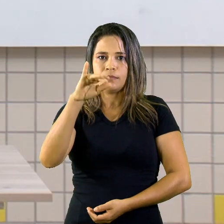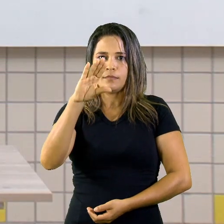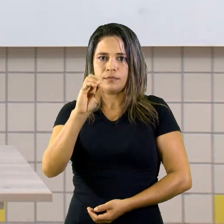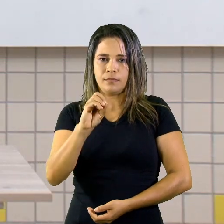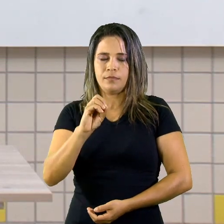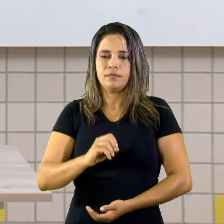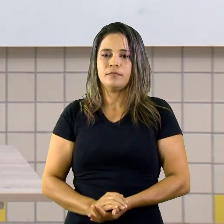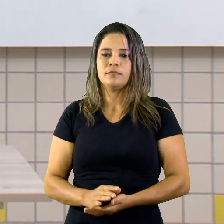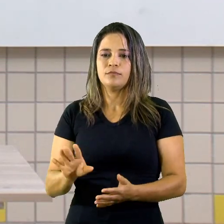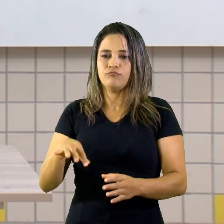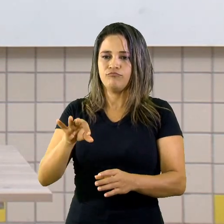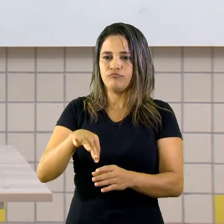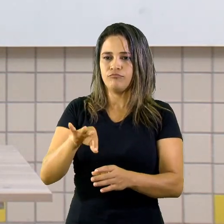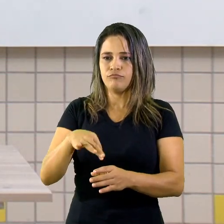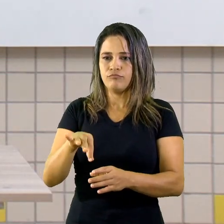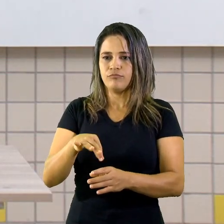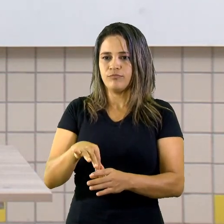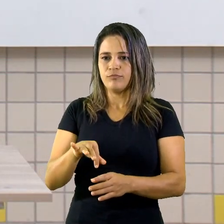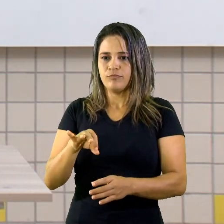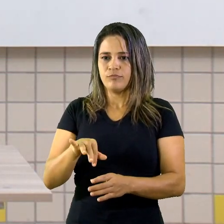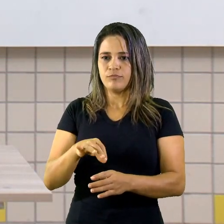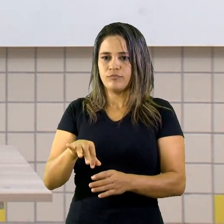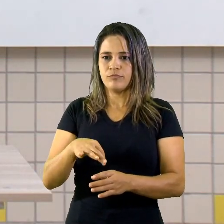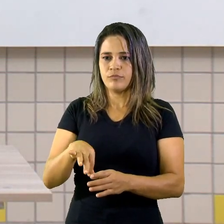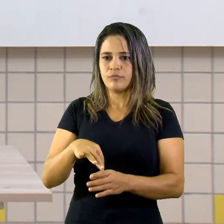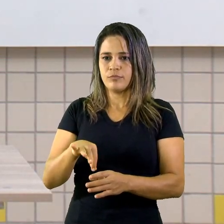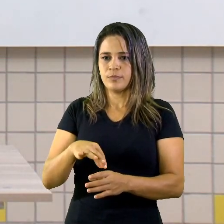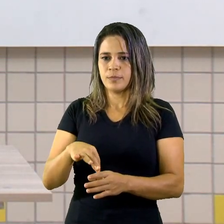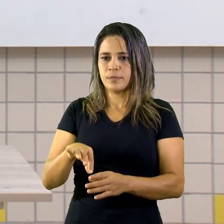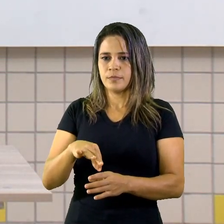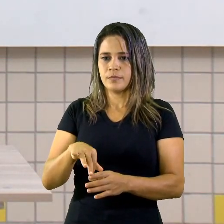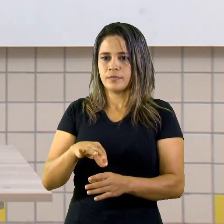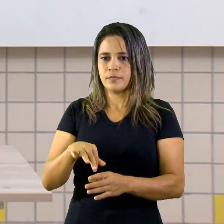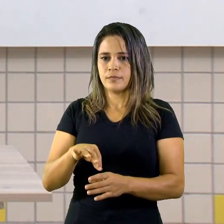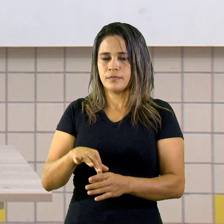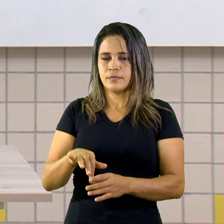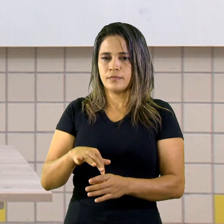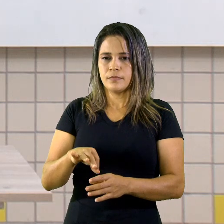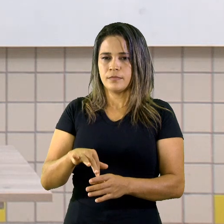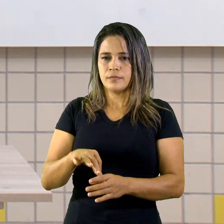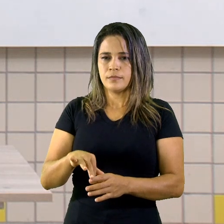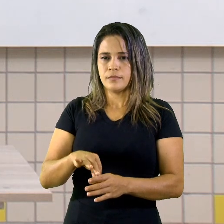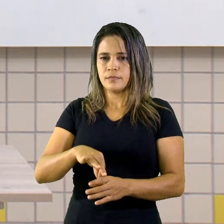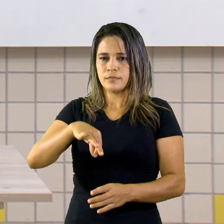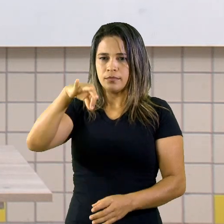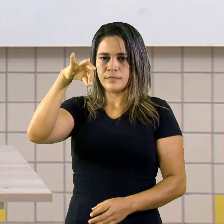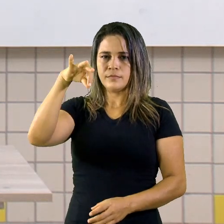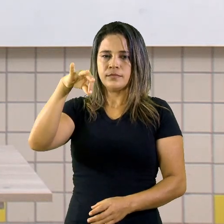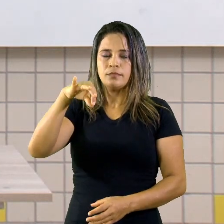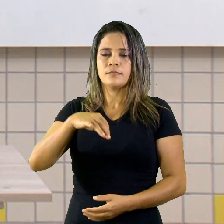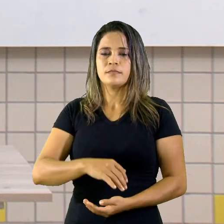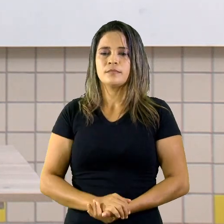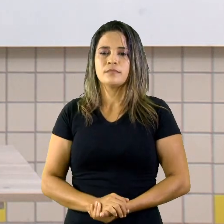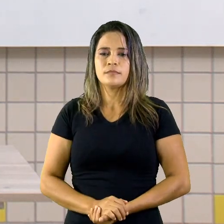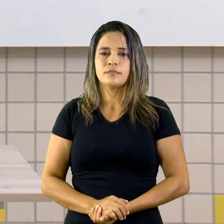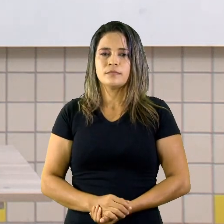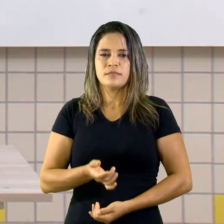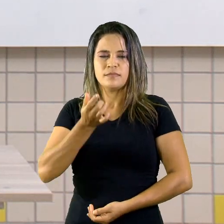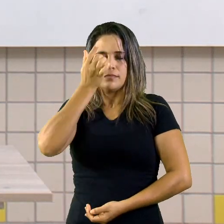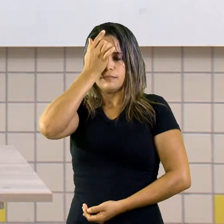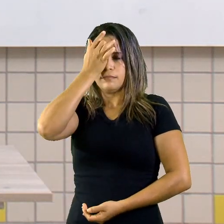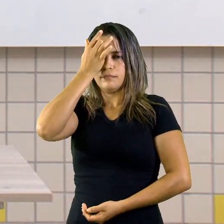sorteio. Deixa eu mexer bem minha sacola, e eu vou puxar. Essa é